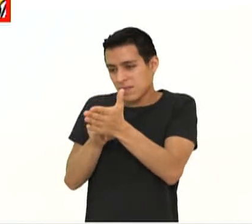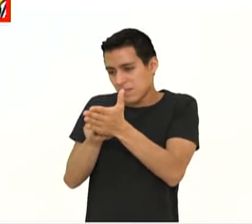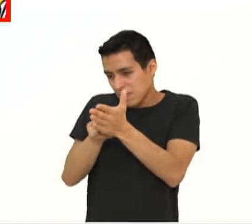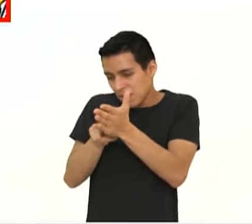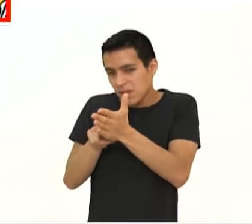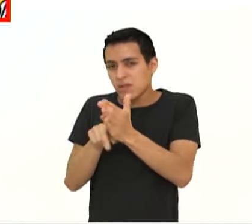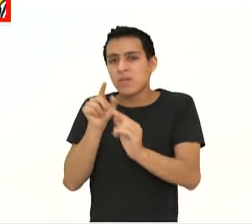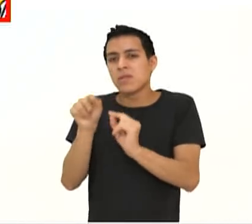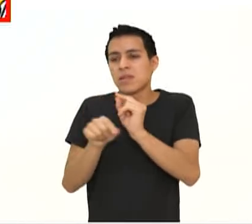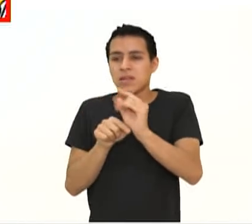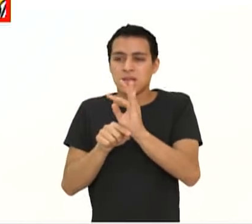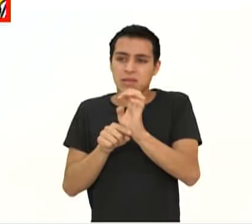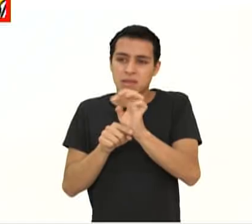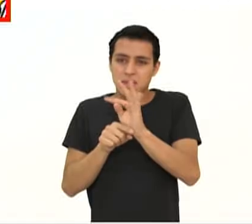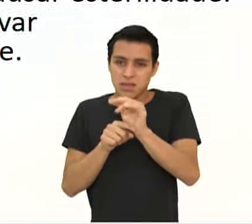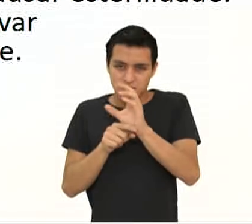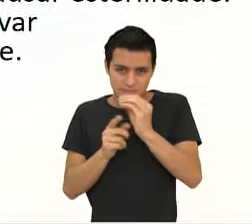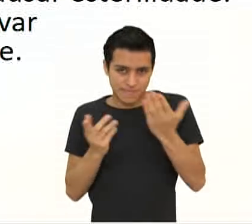do tétano.